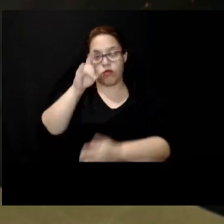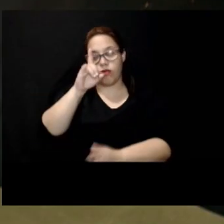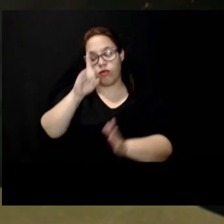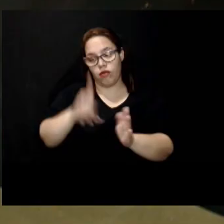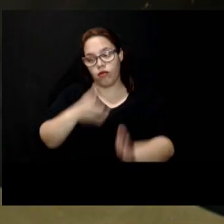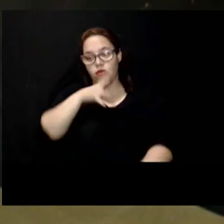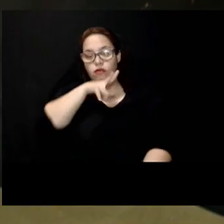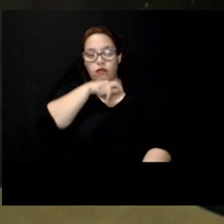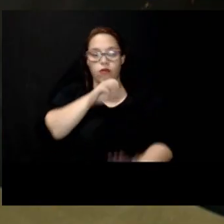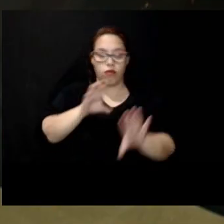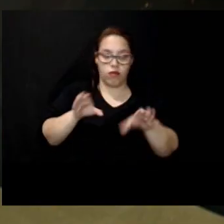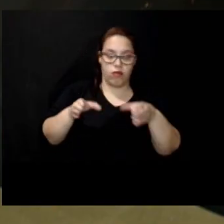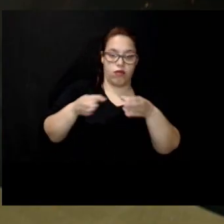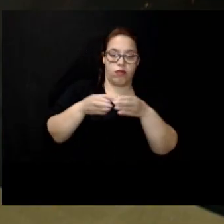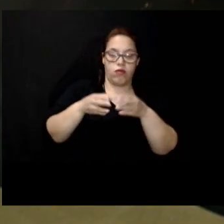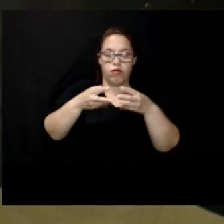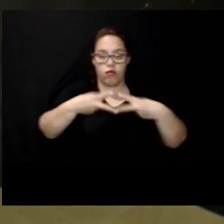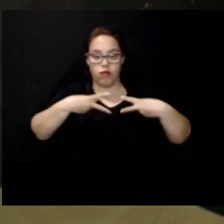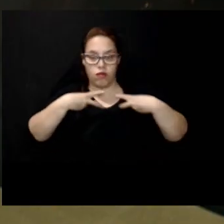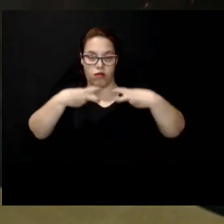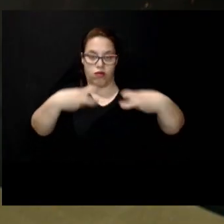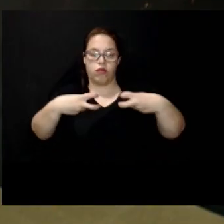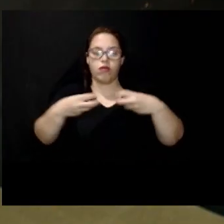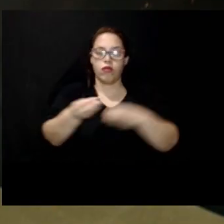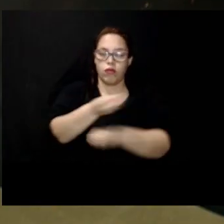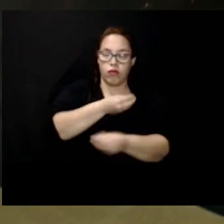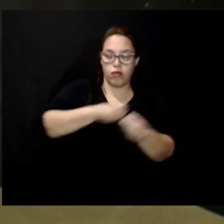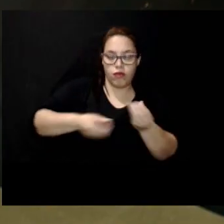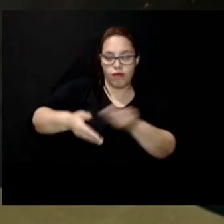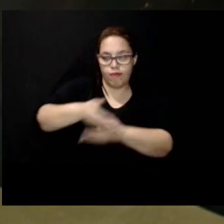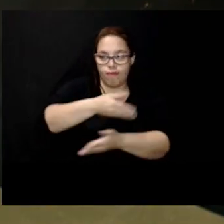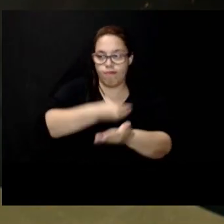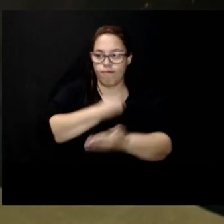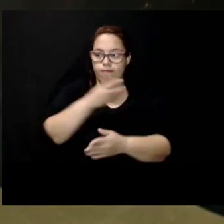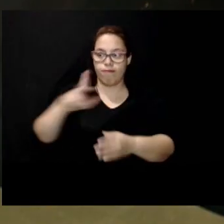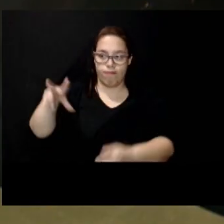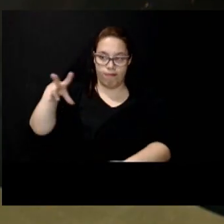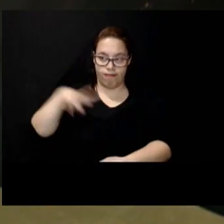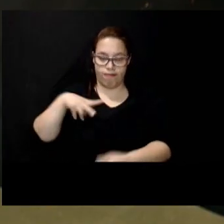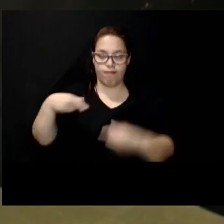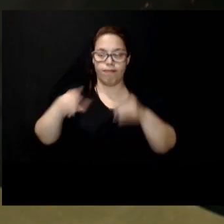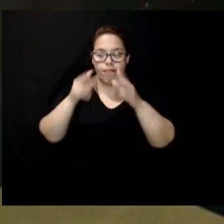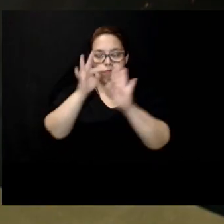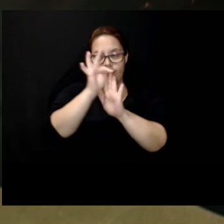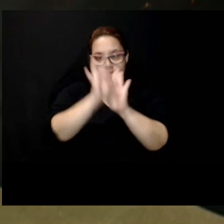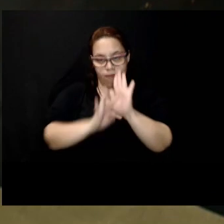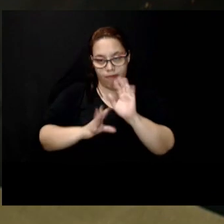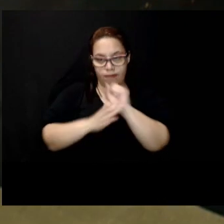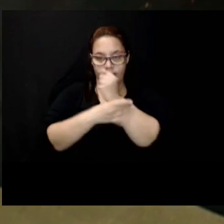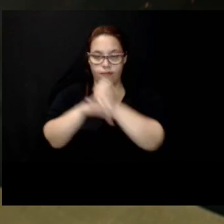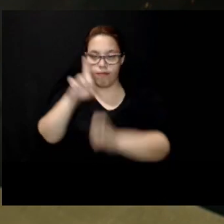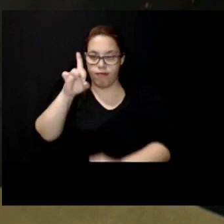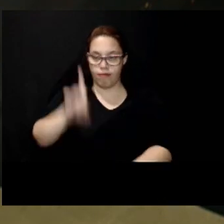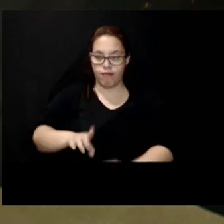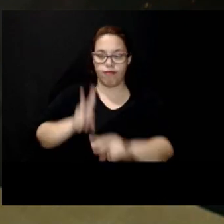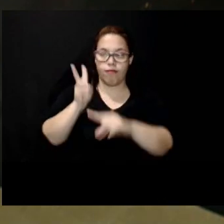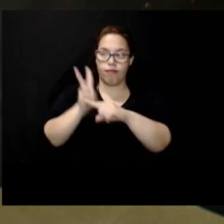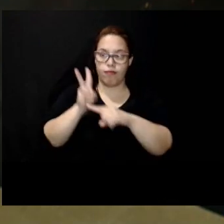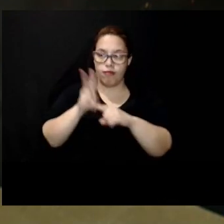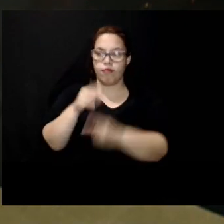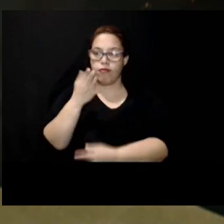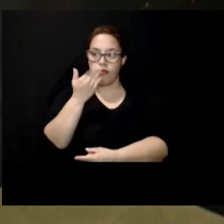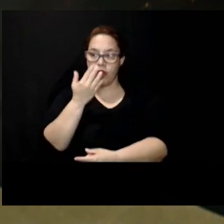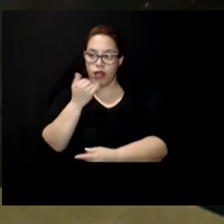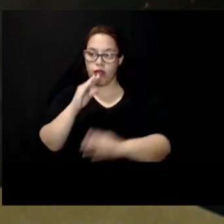comunitários, reconhecendo sua convivência em espaços públicos e privados. O texto assegura o direito de cuidado, alimentação e abrigo a